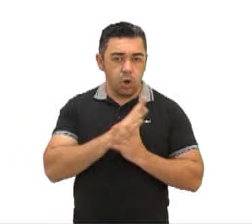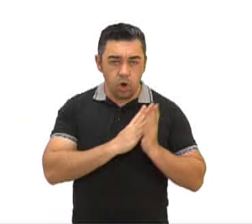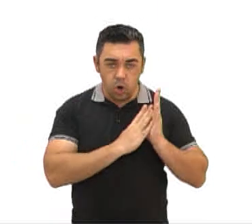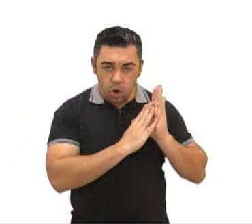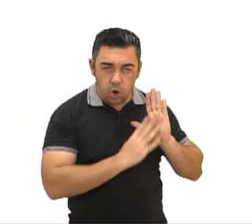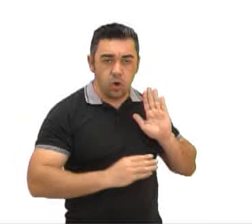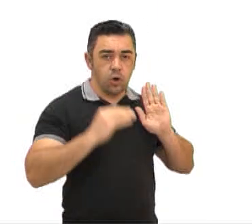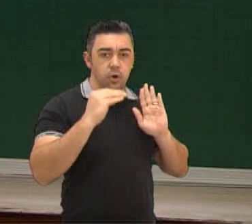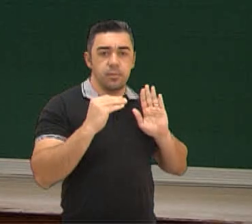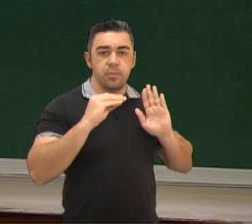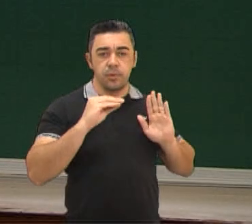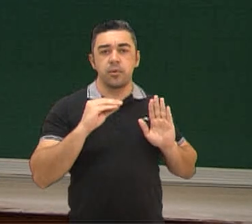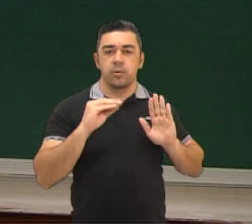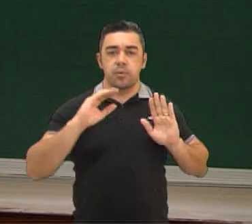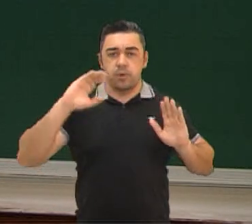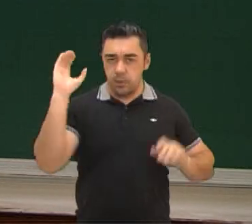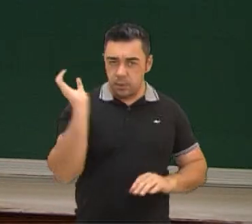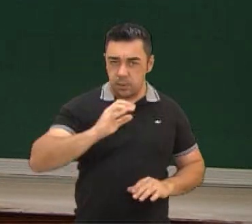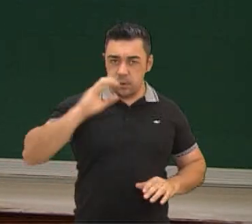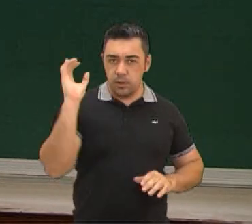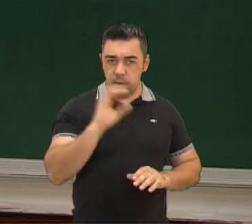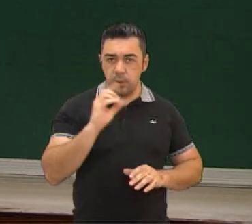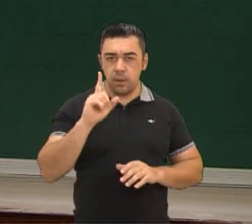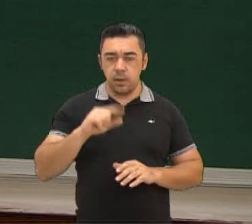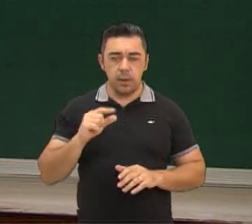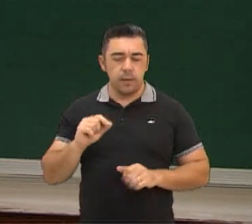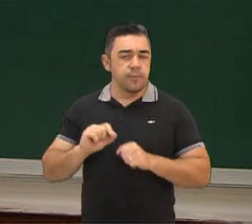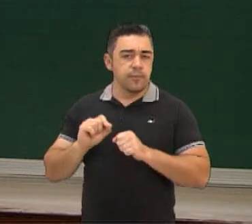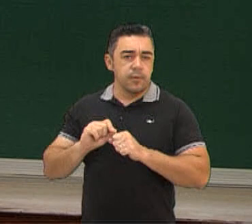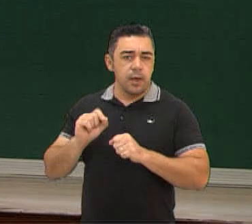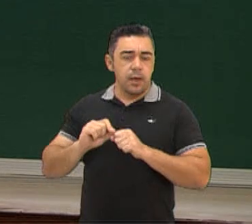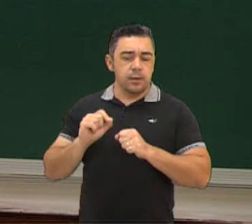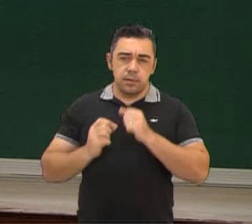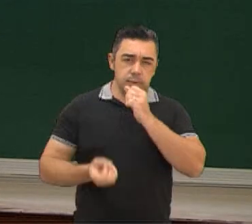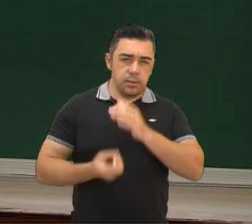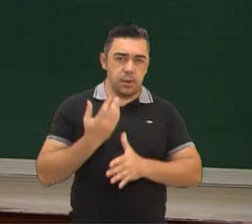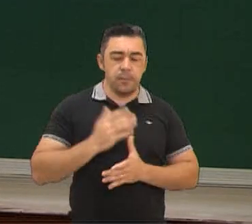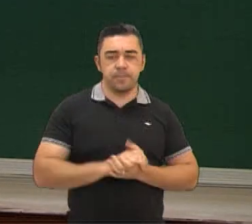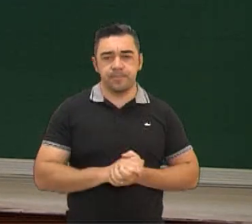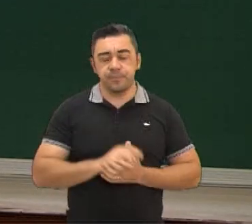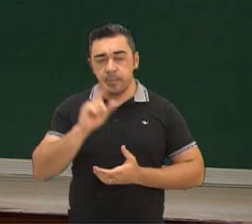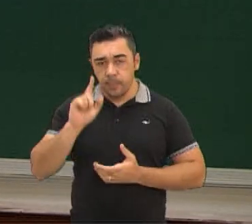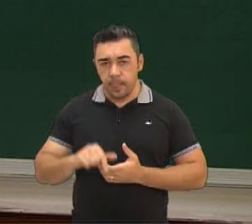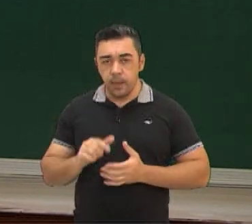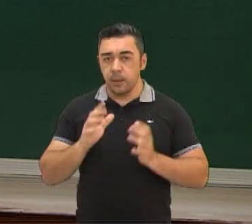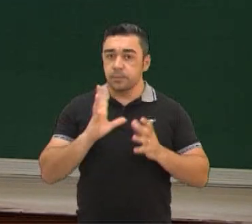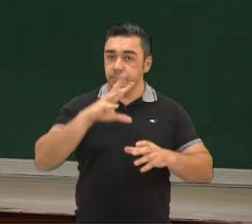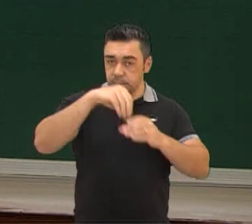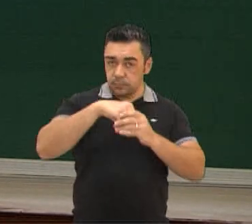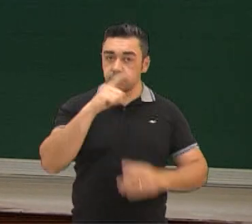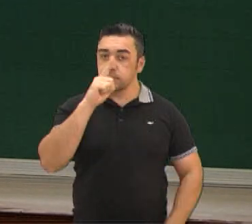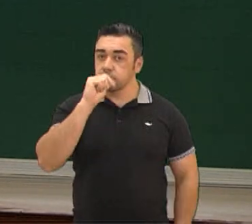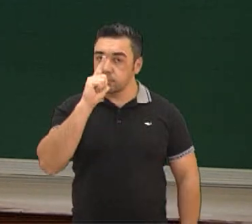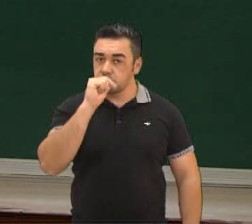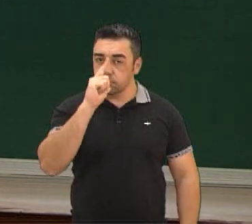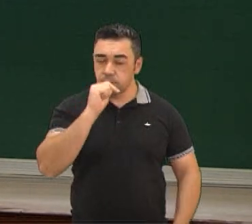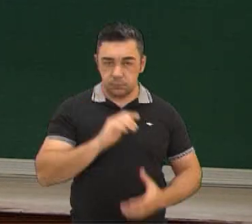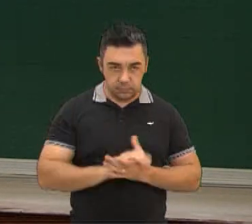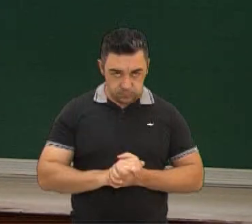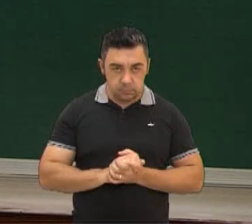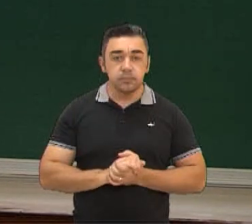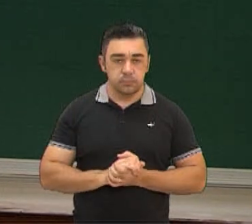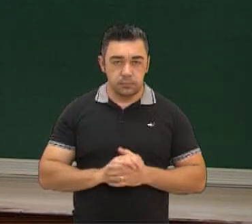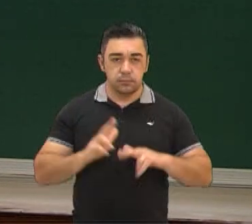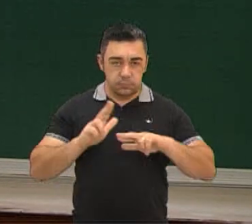que serviu de inspiração para o surgimento do jogo, tá? Ele é jogado na água e por